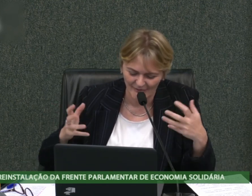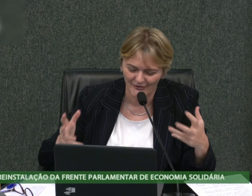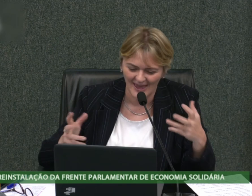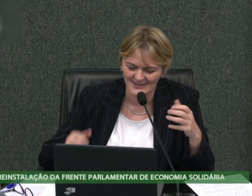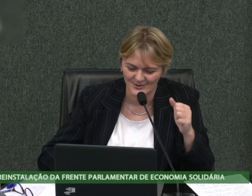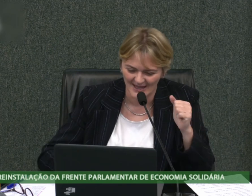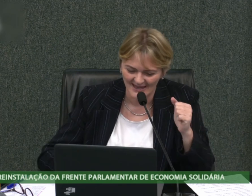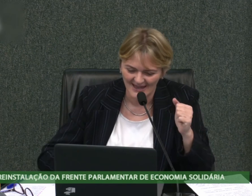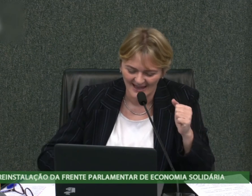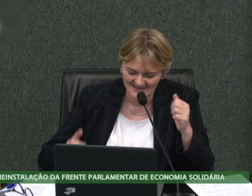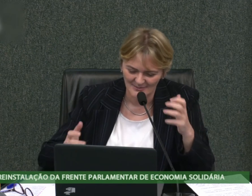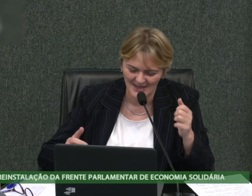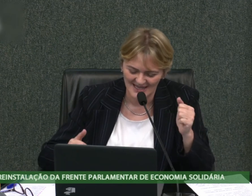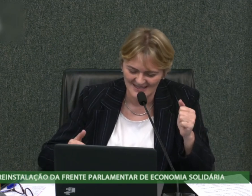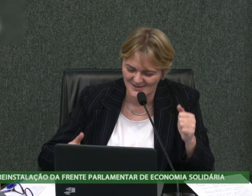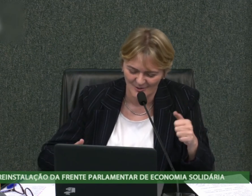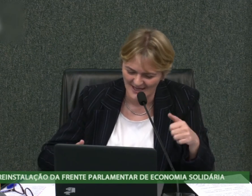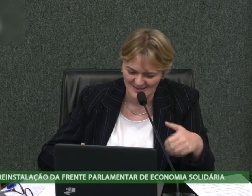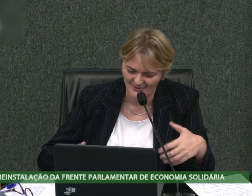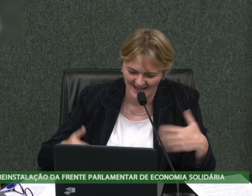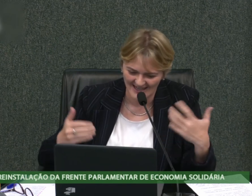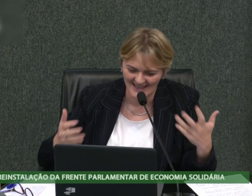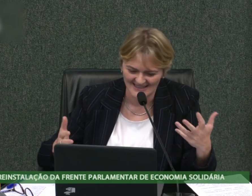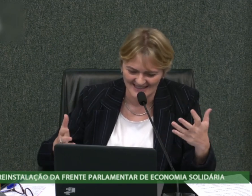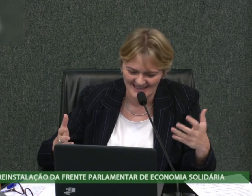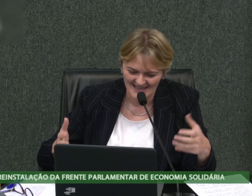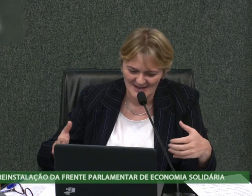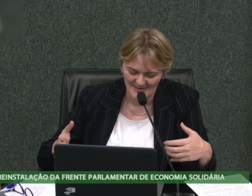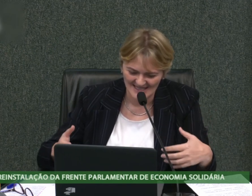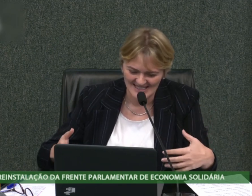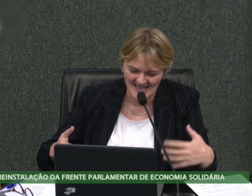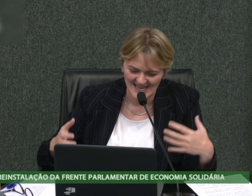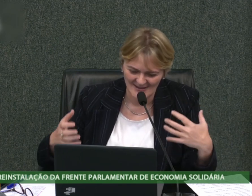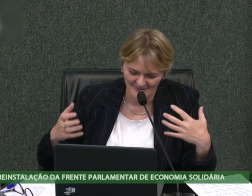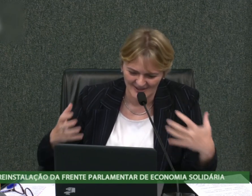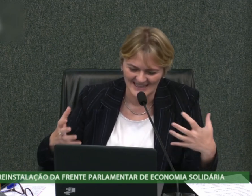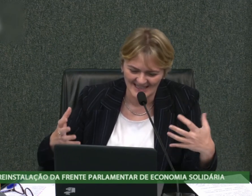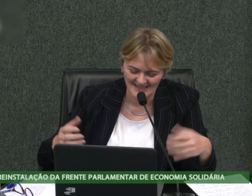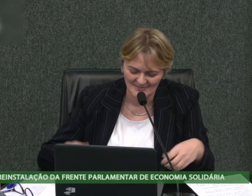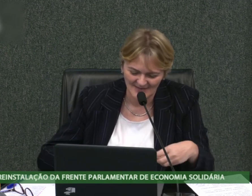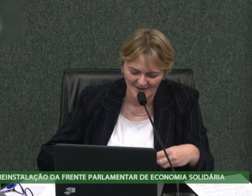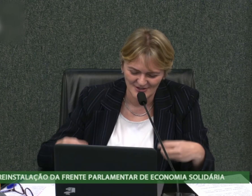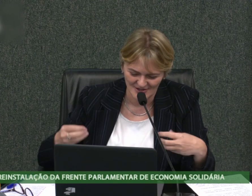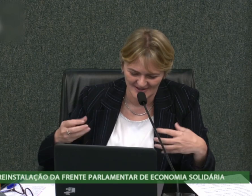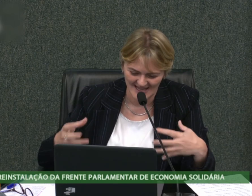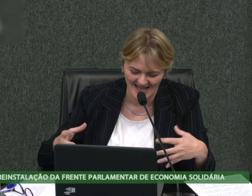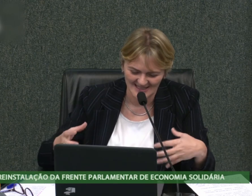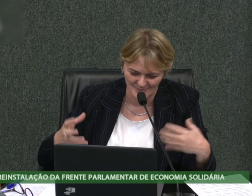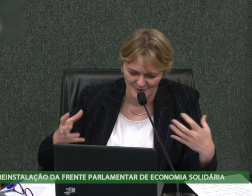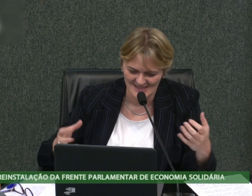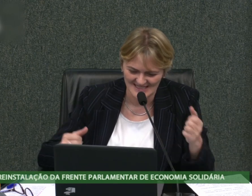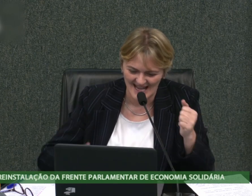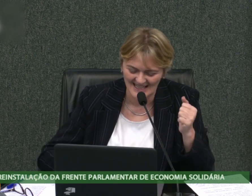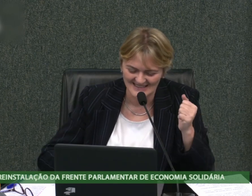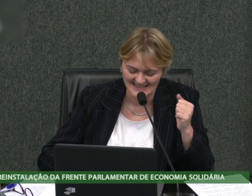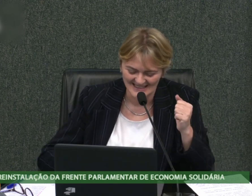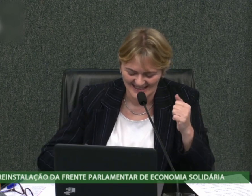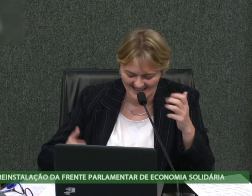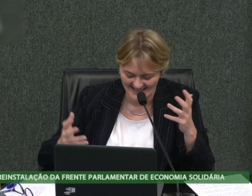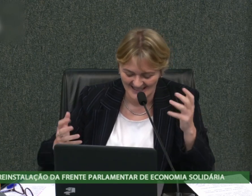energia de afeto né é também isso não é só falar em renda mas é vida né na festividade